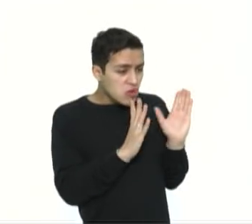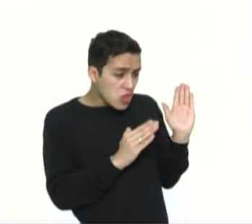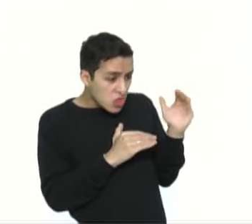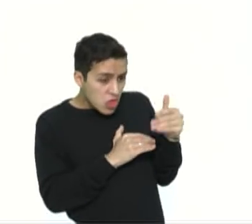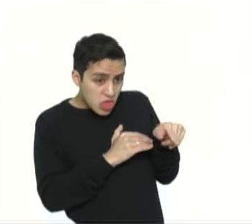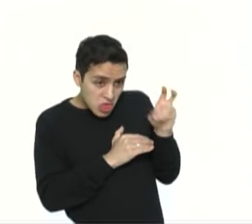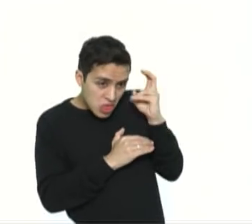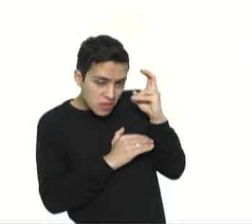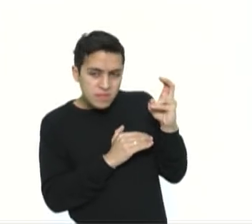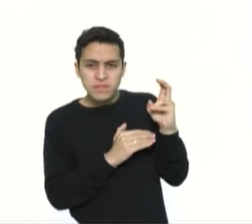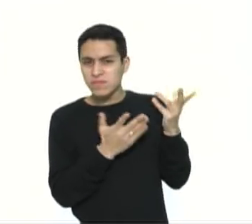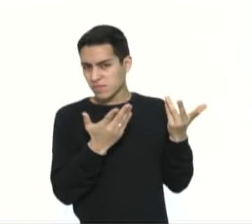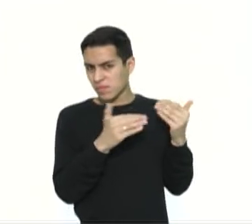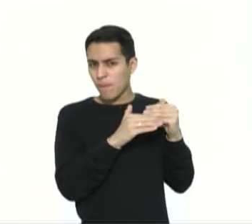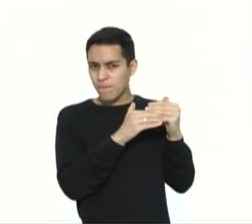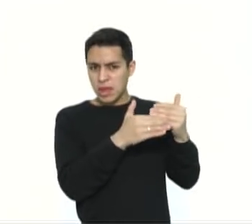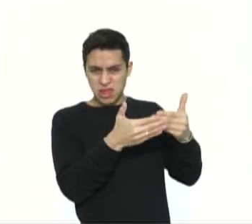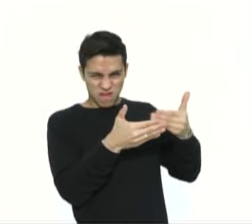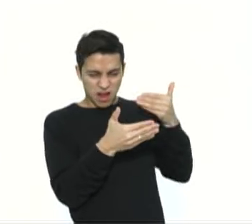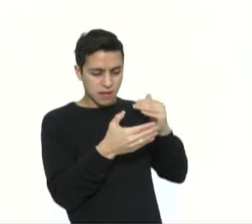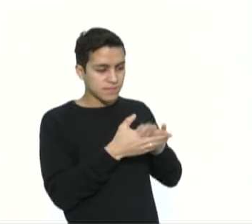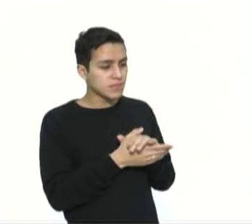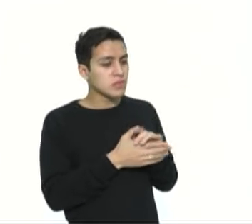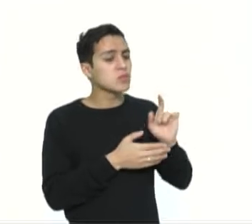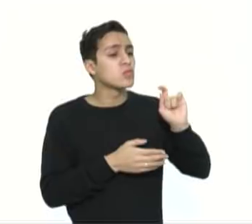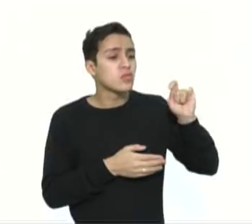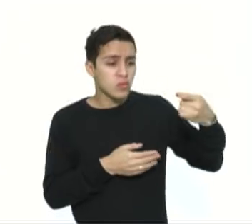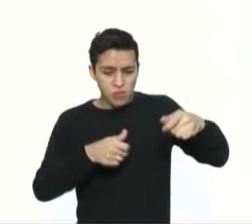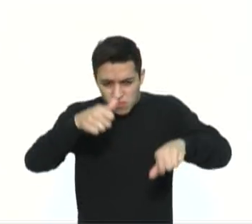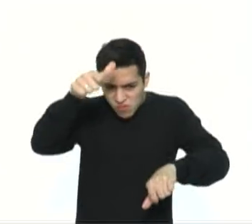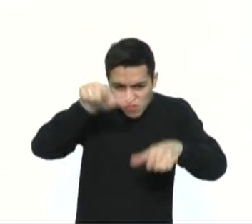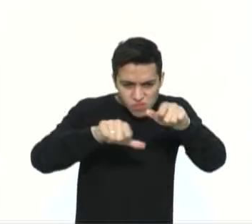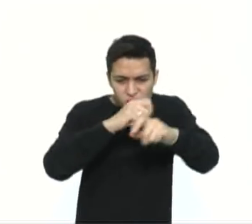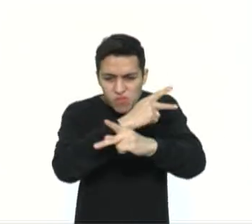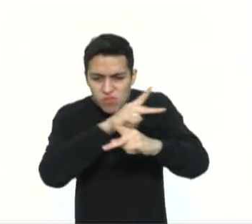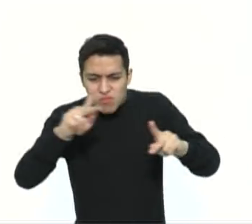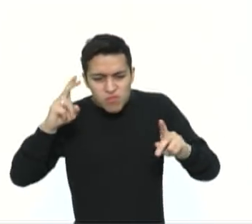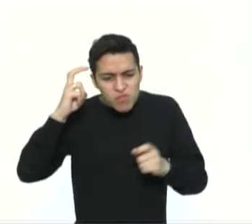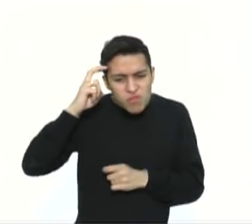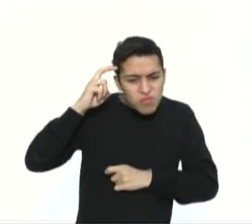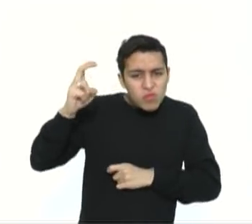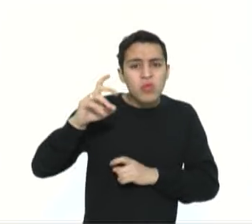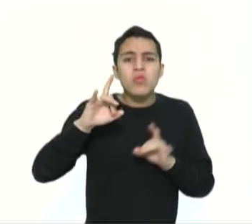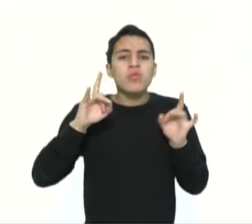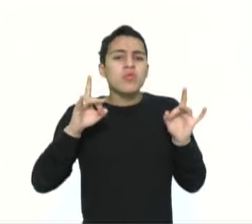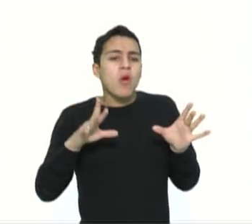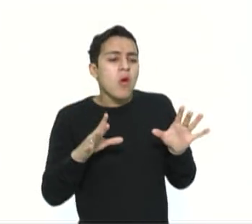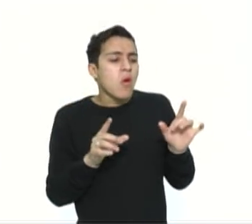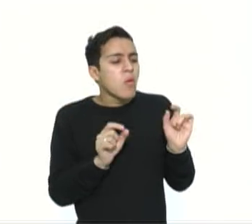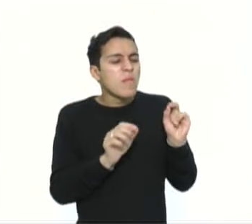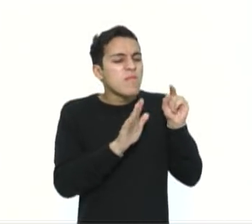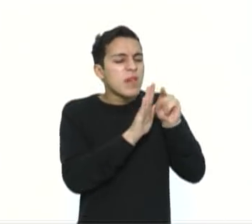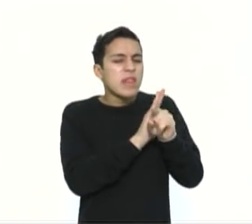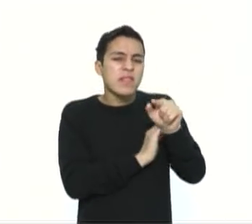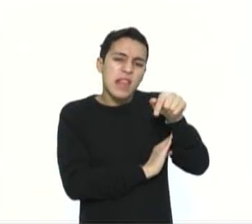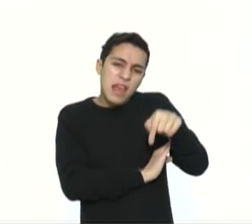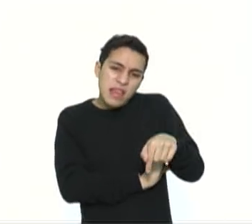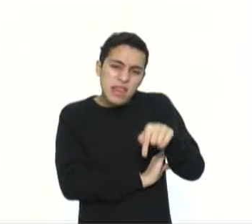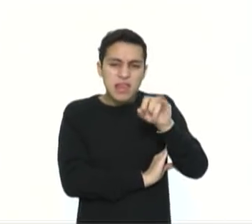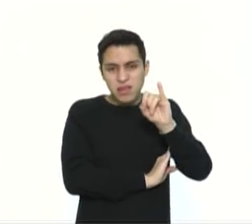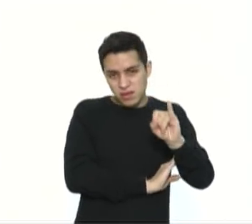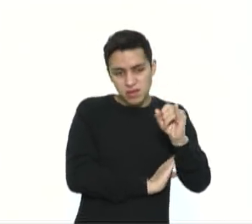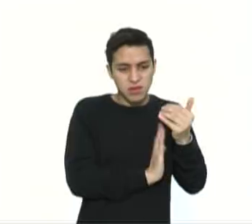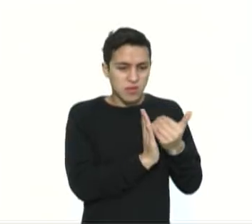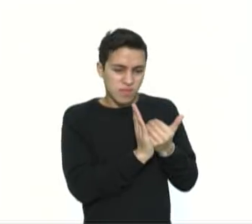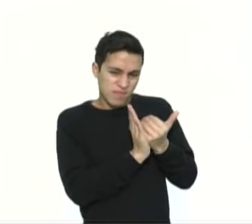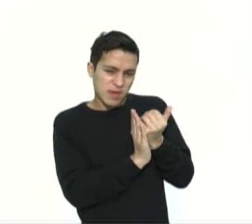ali, o padrão mais aceito para a avaliação da inteligência eram os testes de QI, criados nos